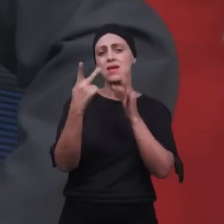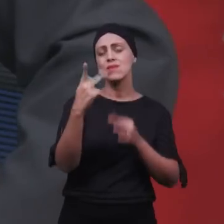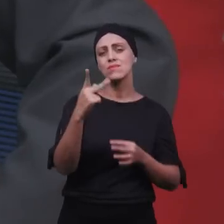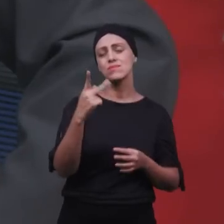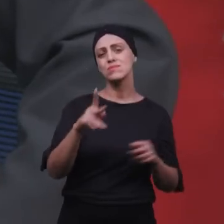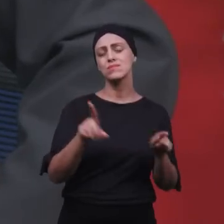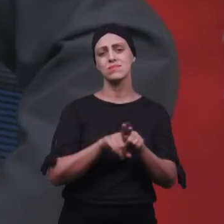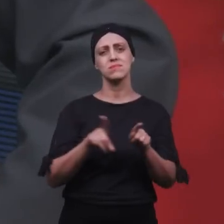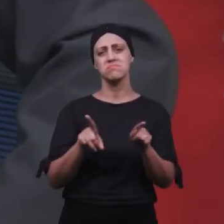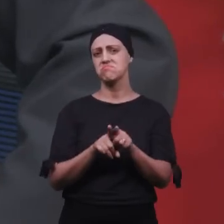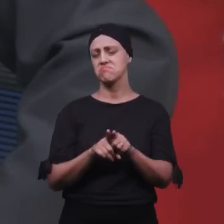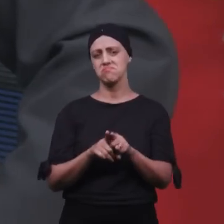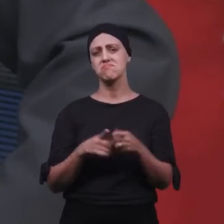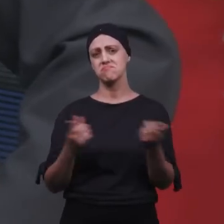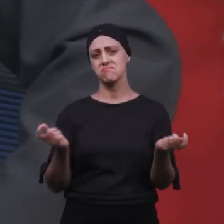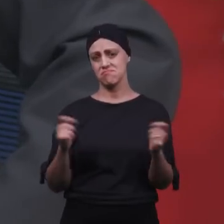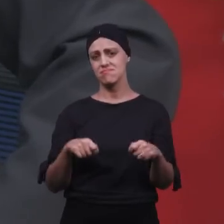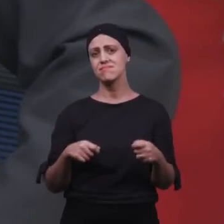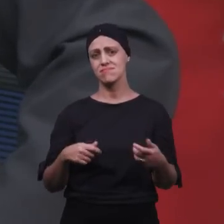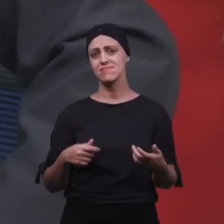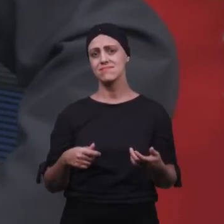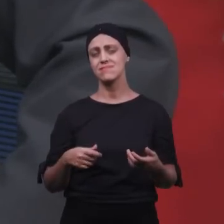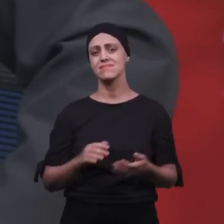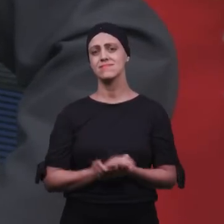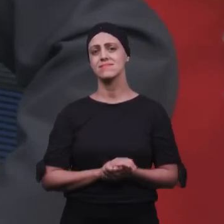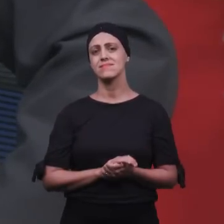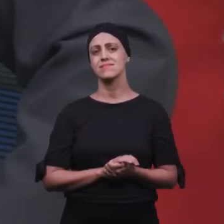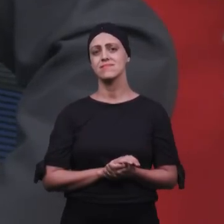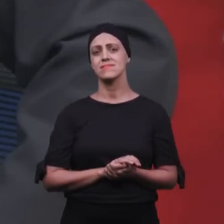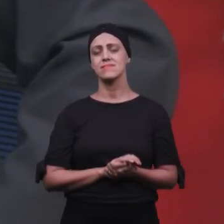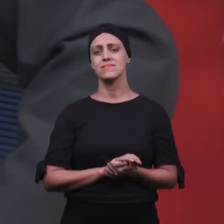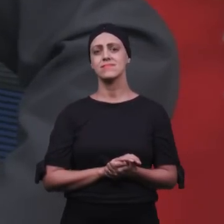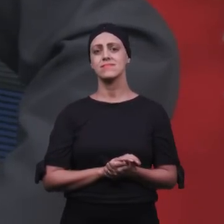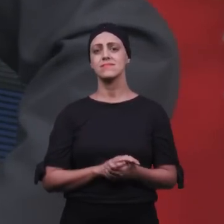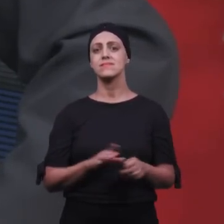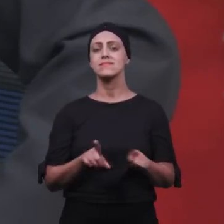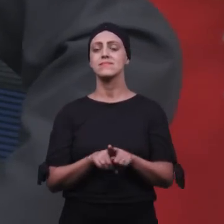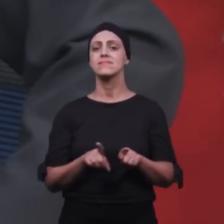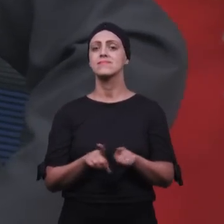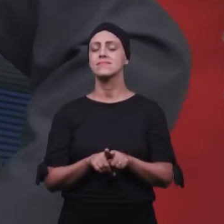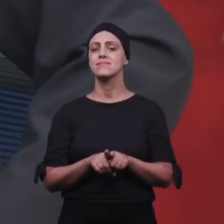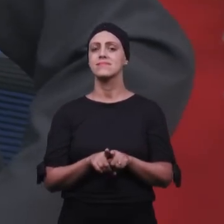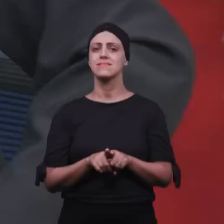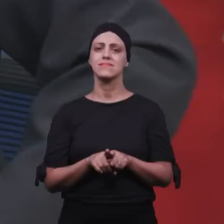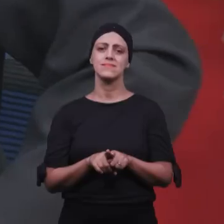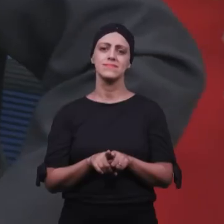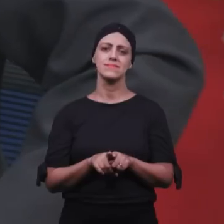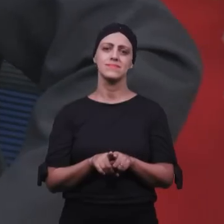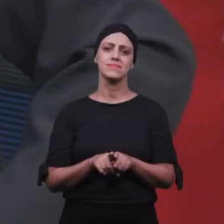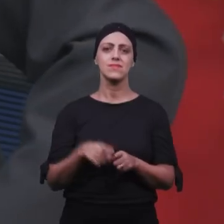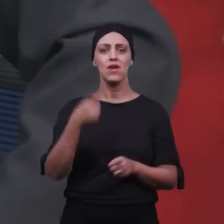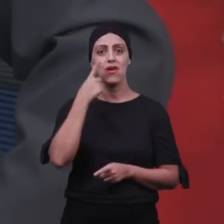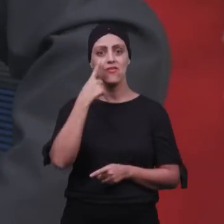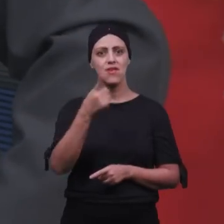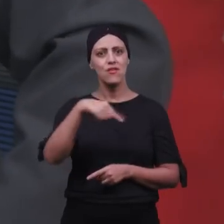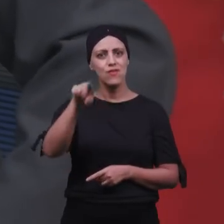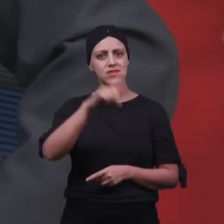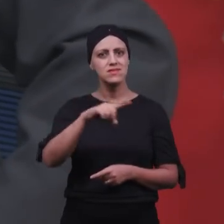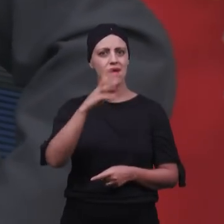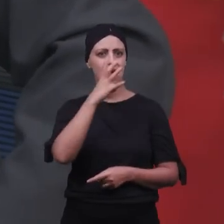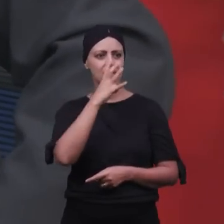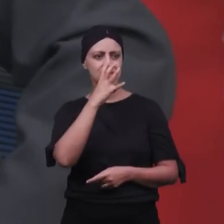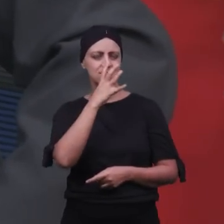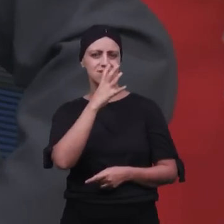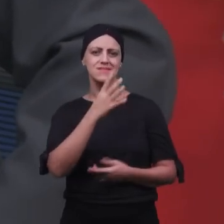passar, mas também principalmente para ver que estão participando. Nós temos hoje